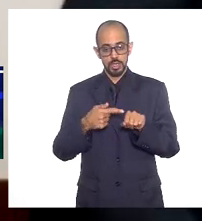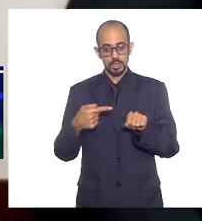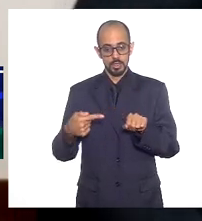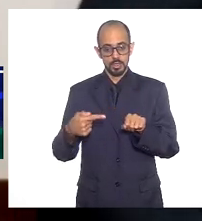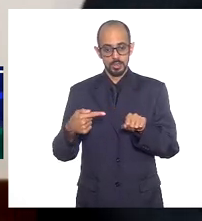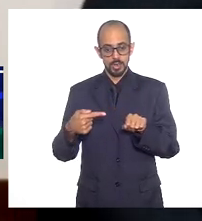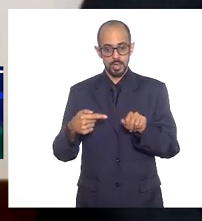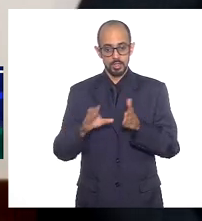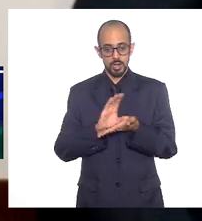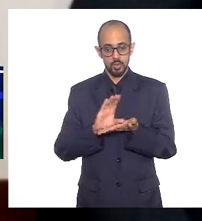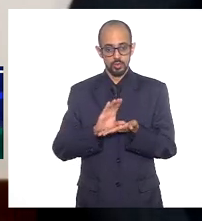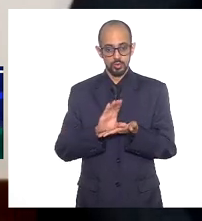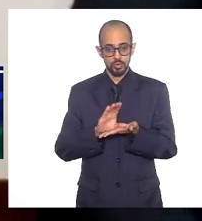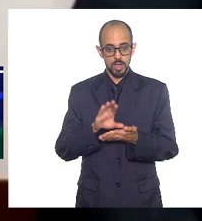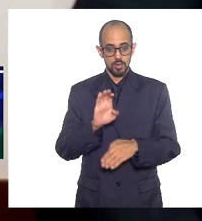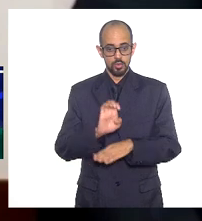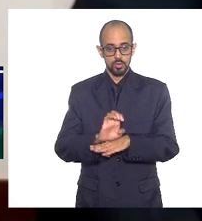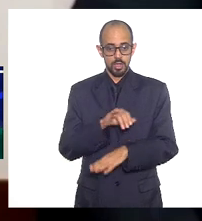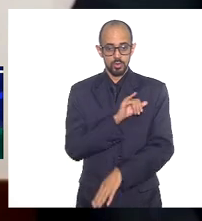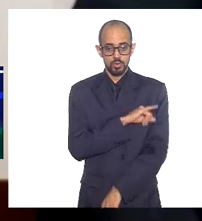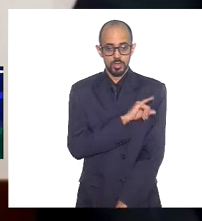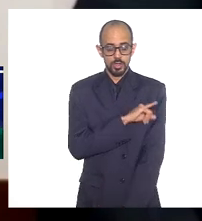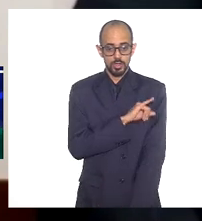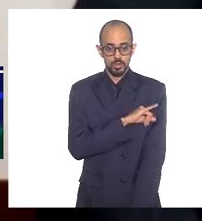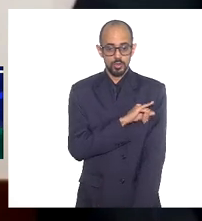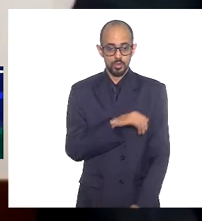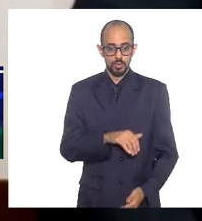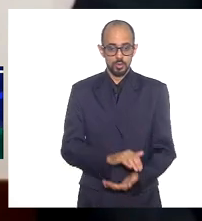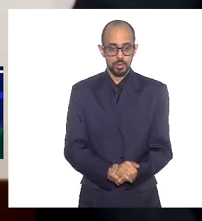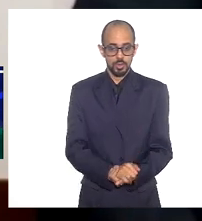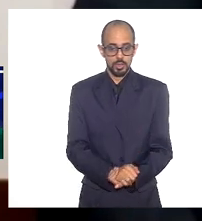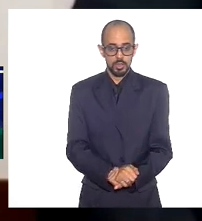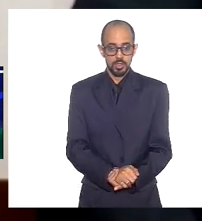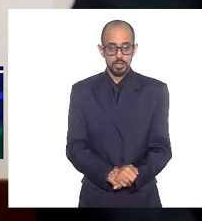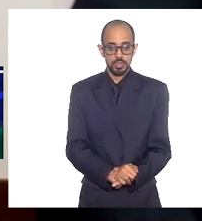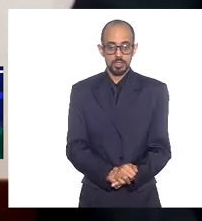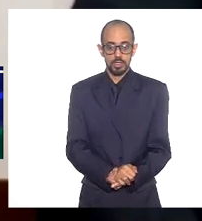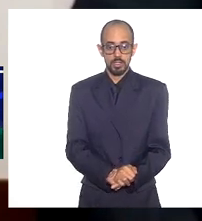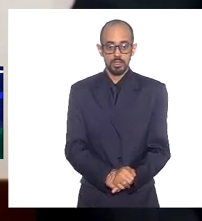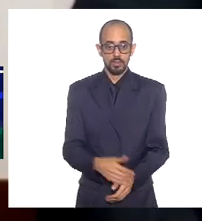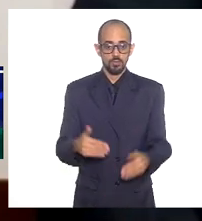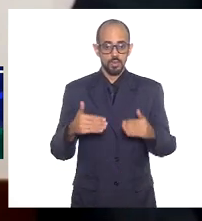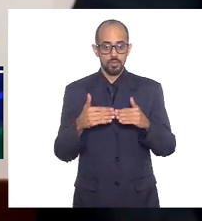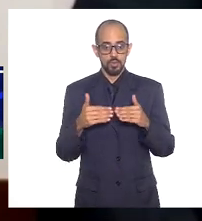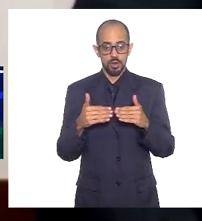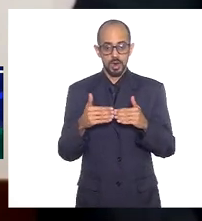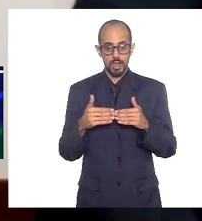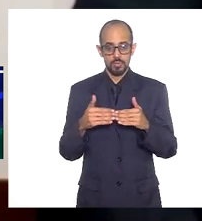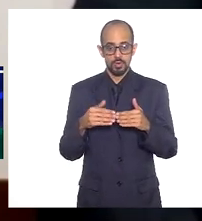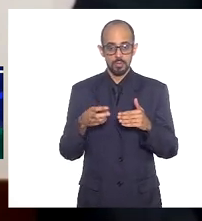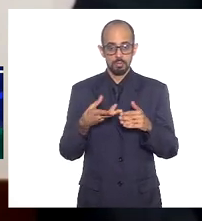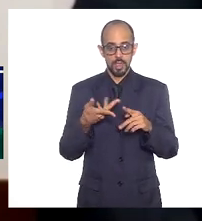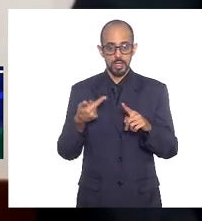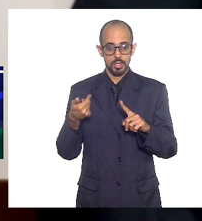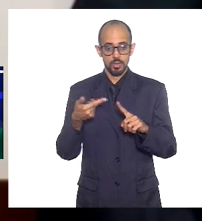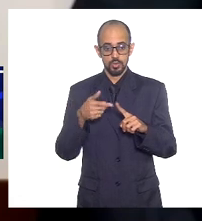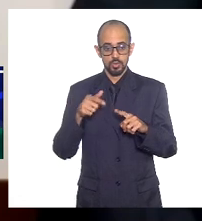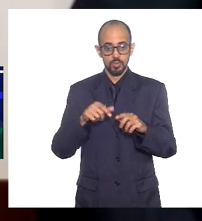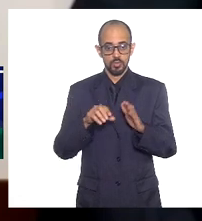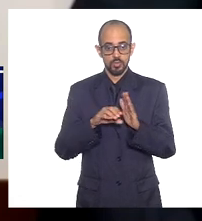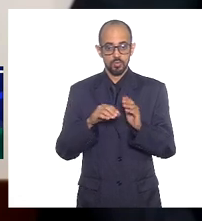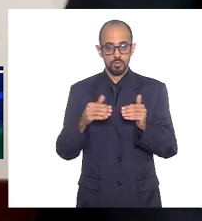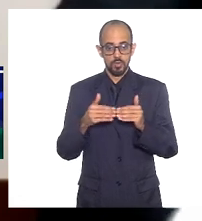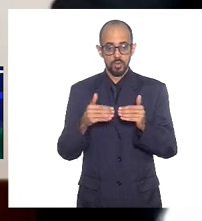da Constituição do Estado do Rio de Janeiro. Aparecida a comissão de emendas condicionais e vetos, favorável ao mérito e favorável à emenda nº 1,